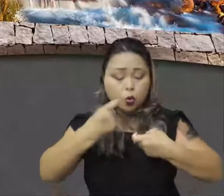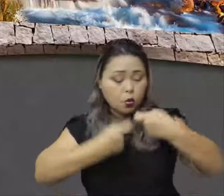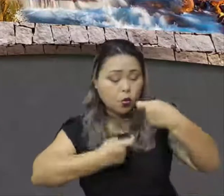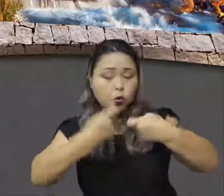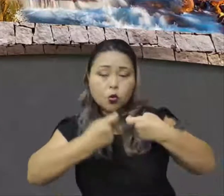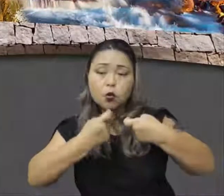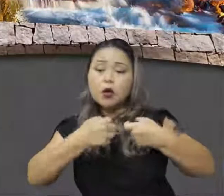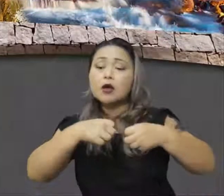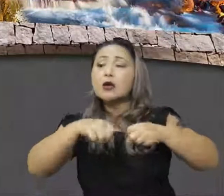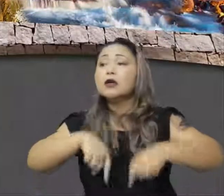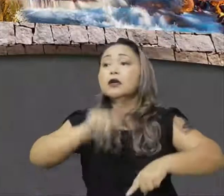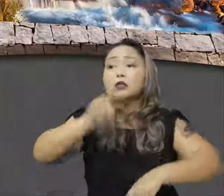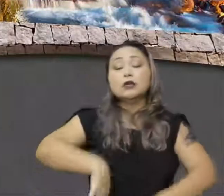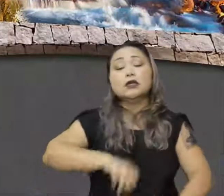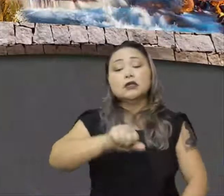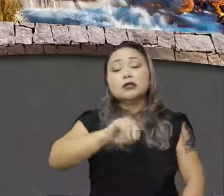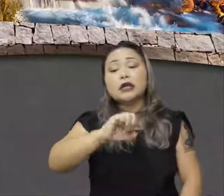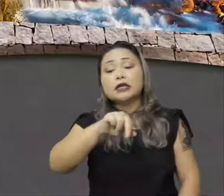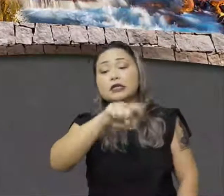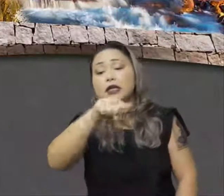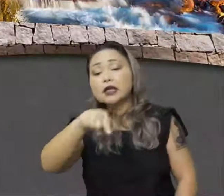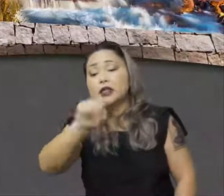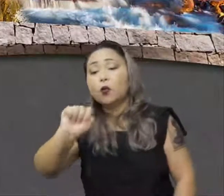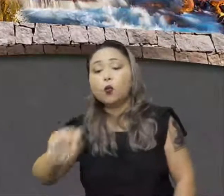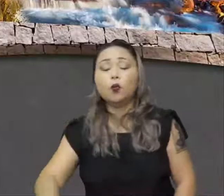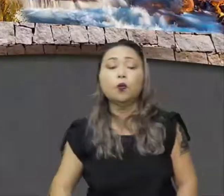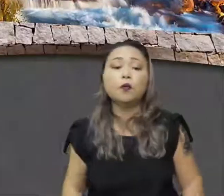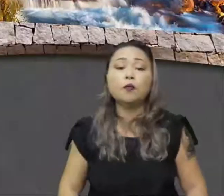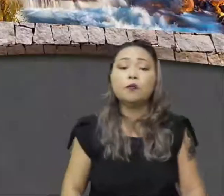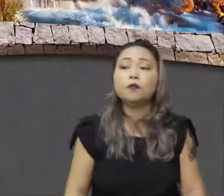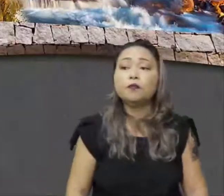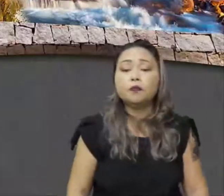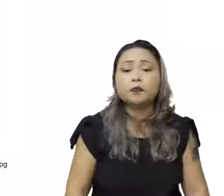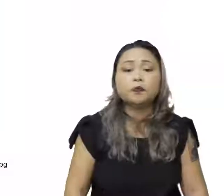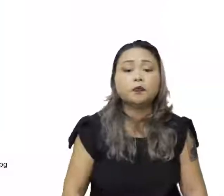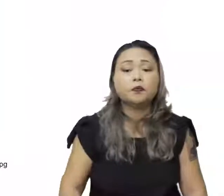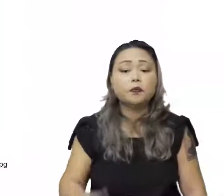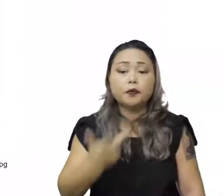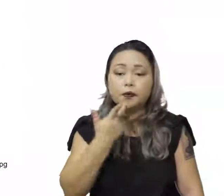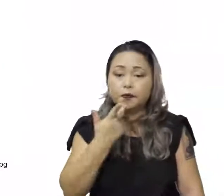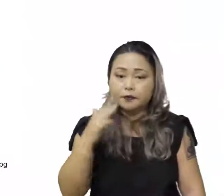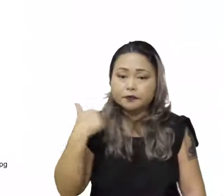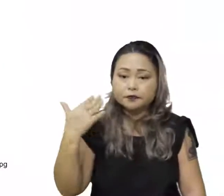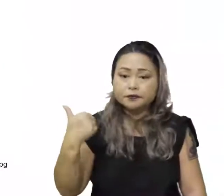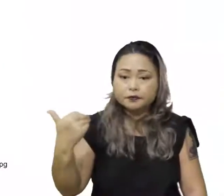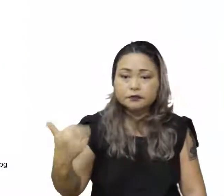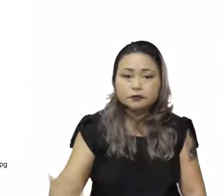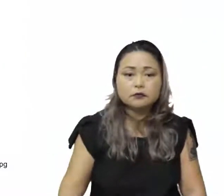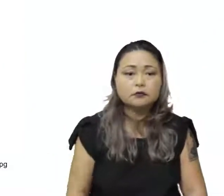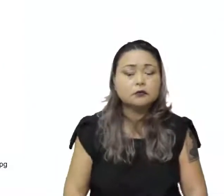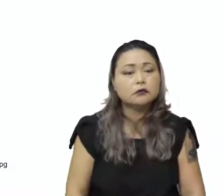de Secessão. Ok? Vamos em frente.